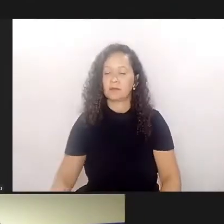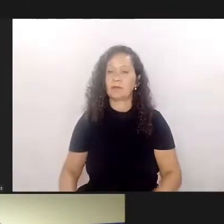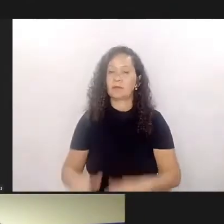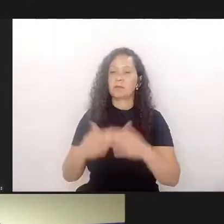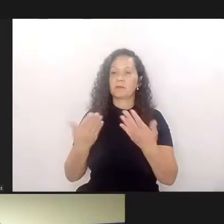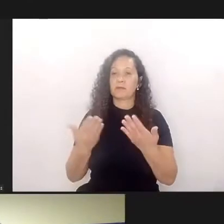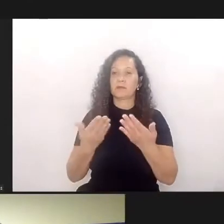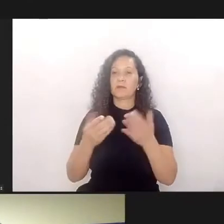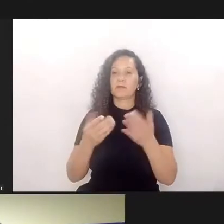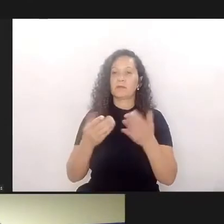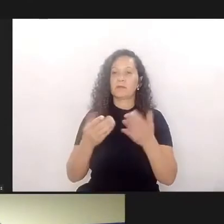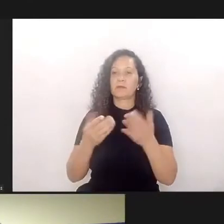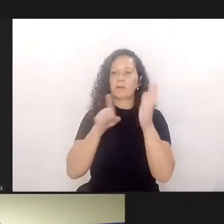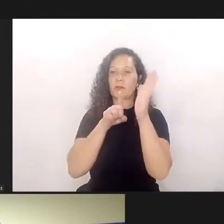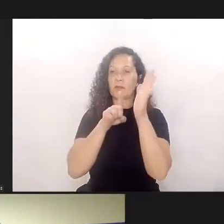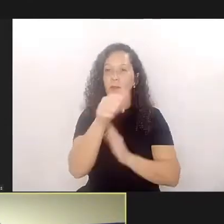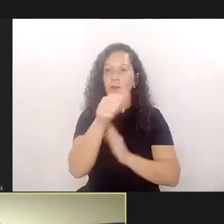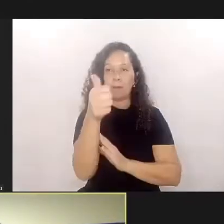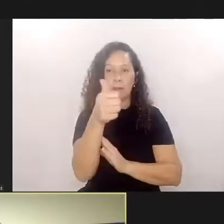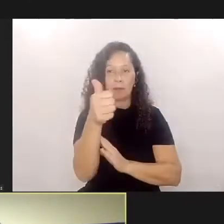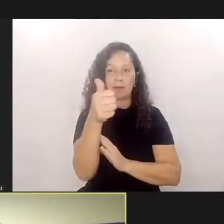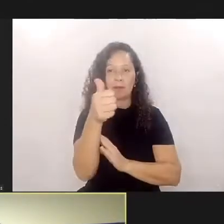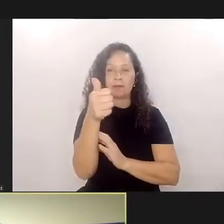essa. Se você...